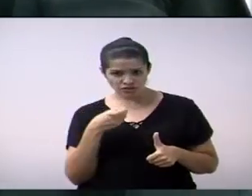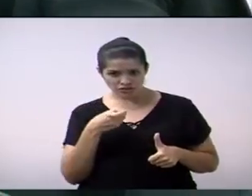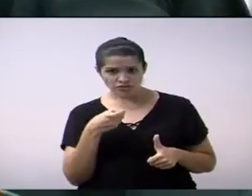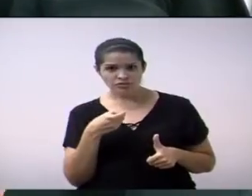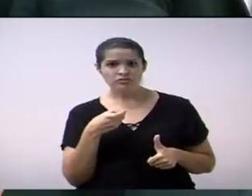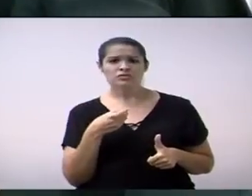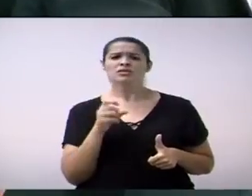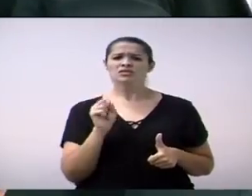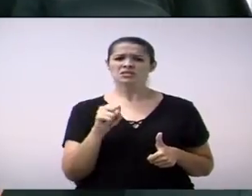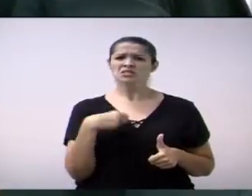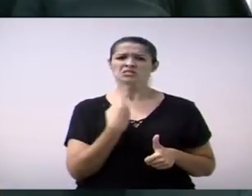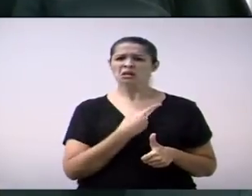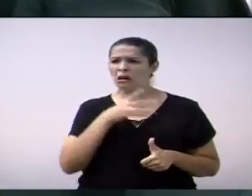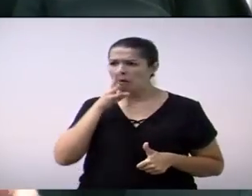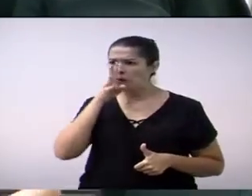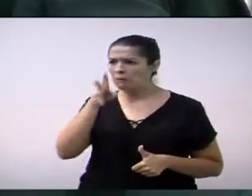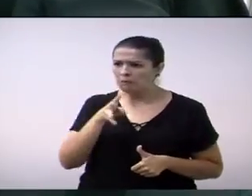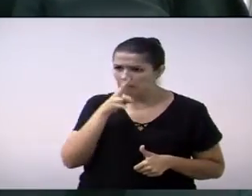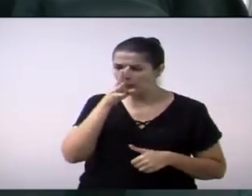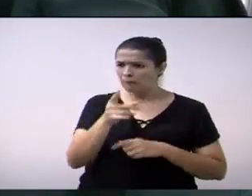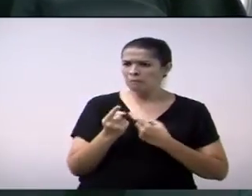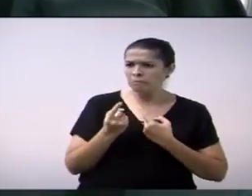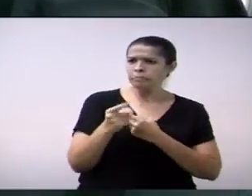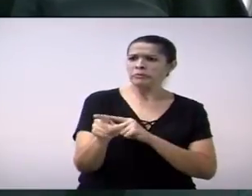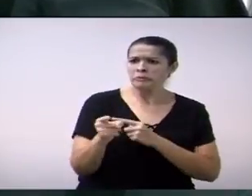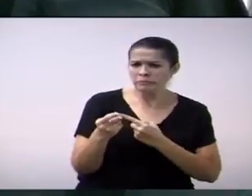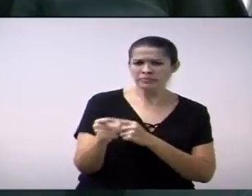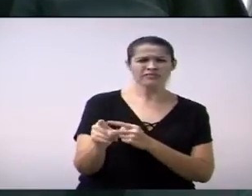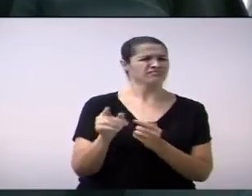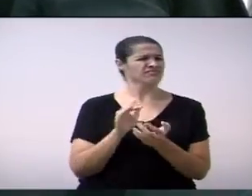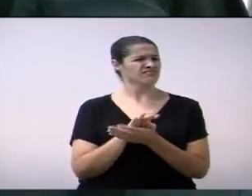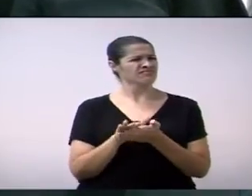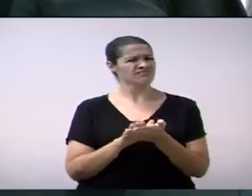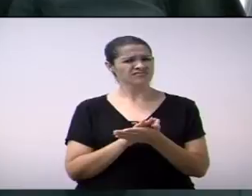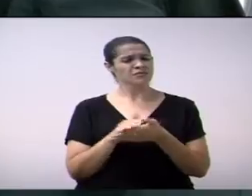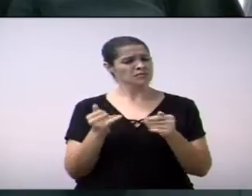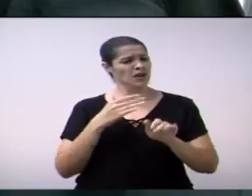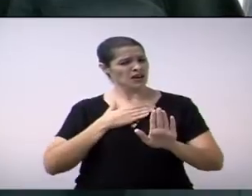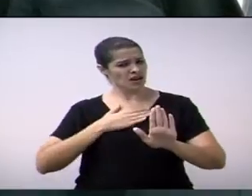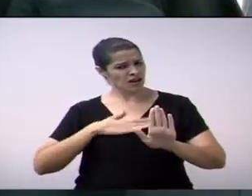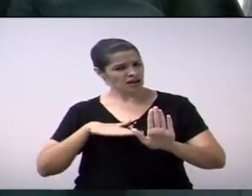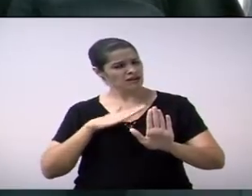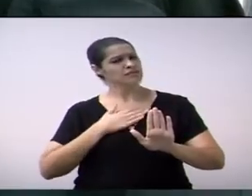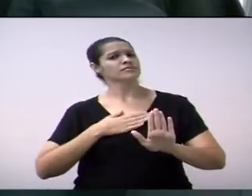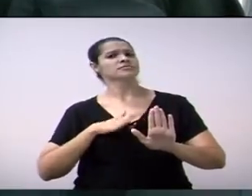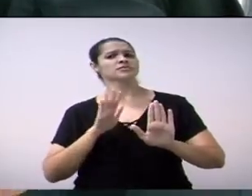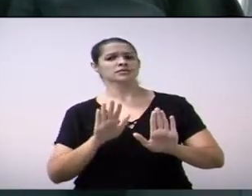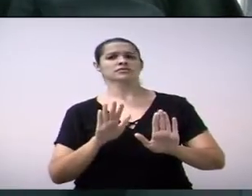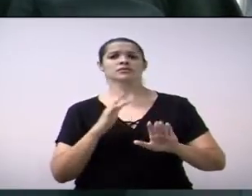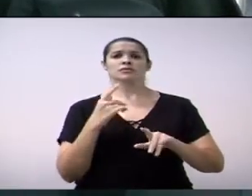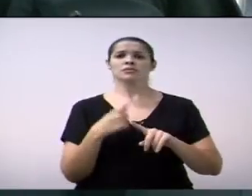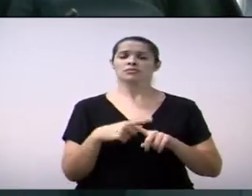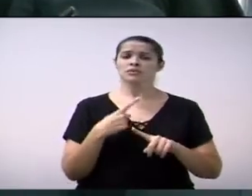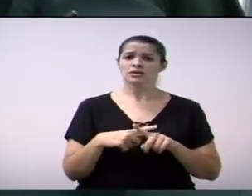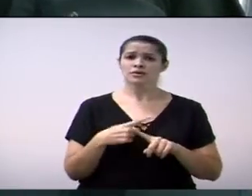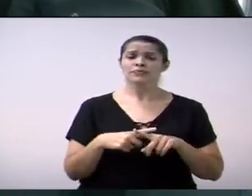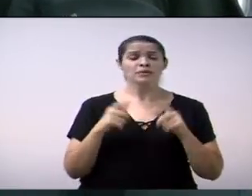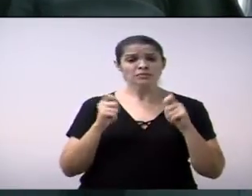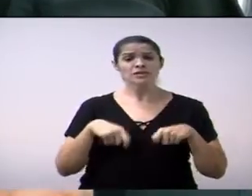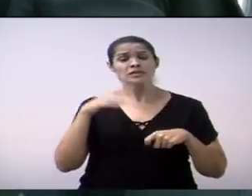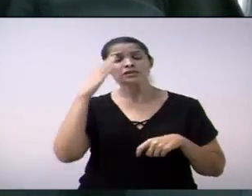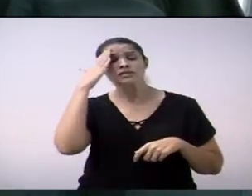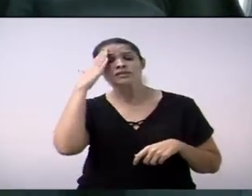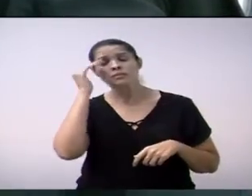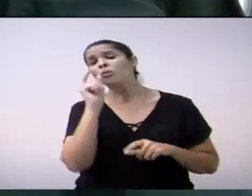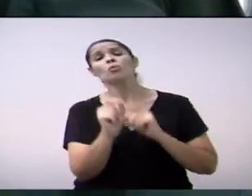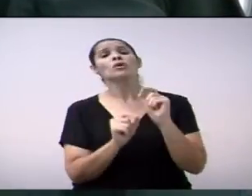os secretários que acabaram de chegar na cidade, eles passem a tomar conhecimento do que está acontecendo.